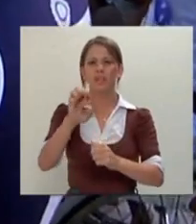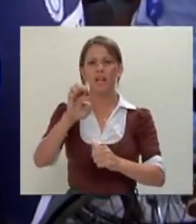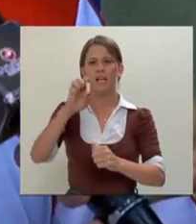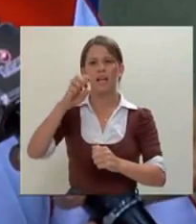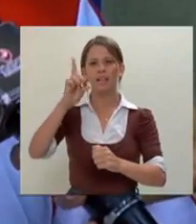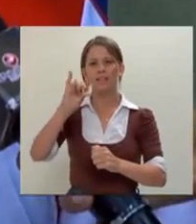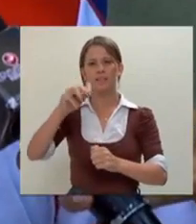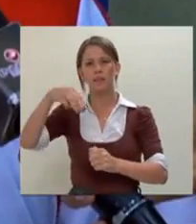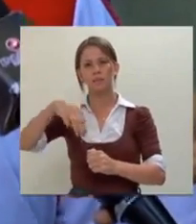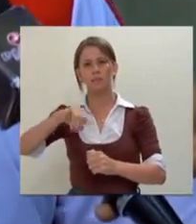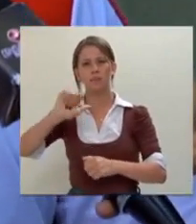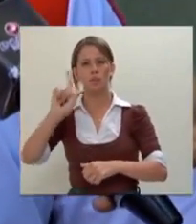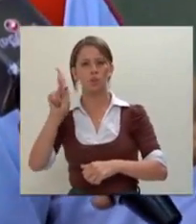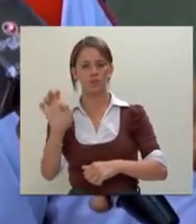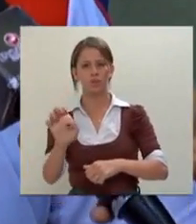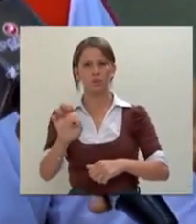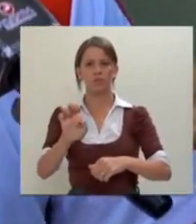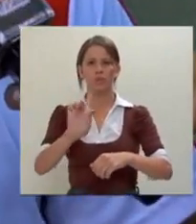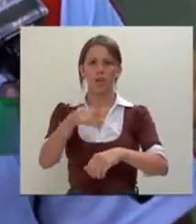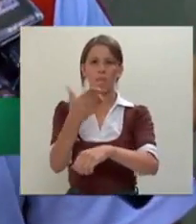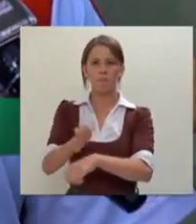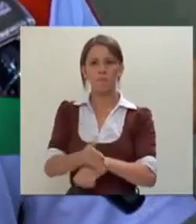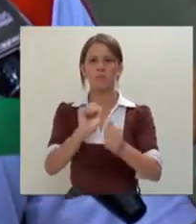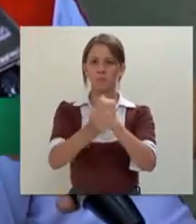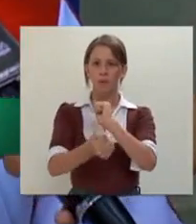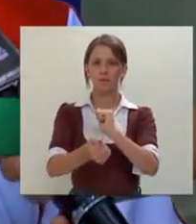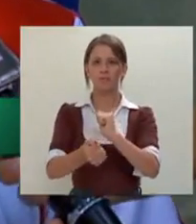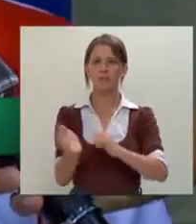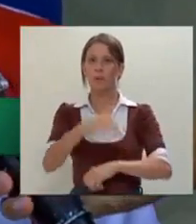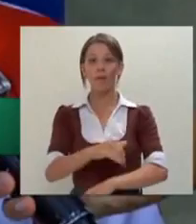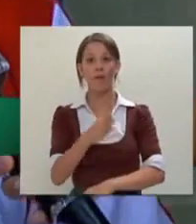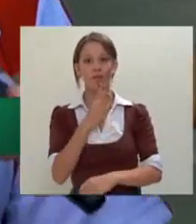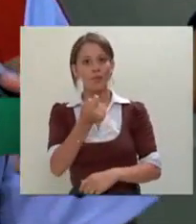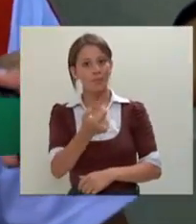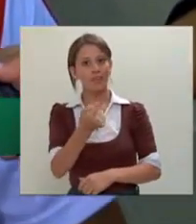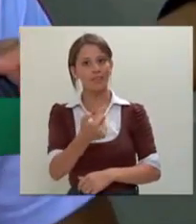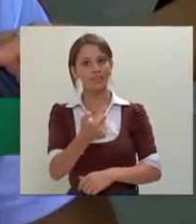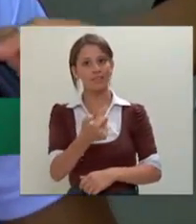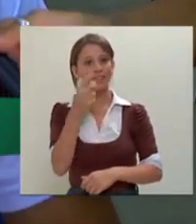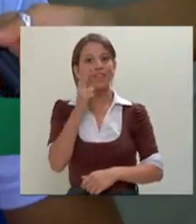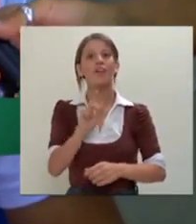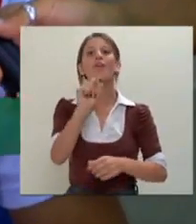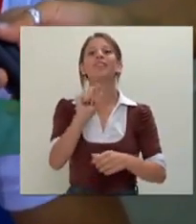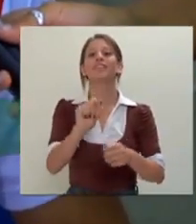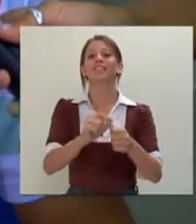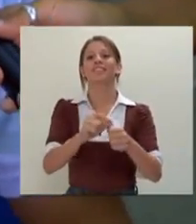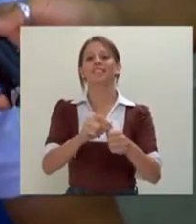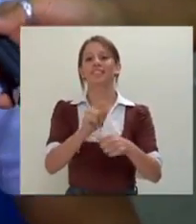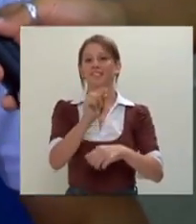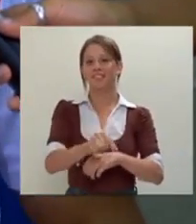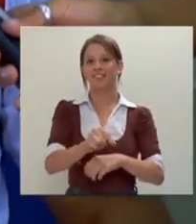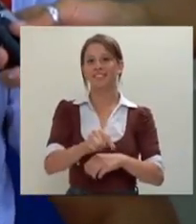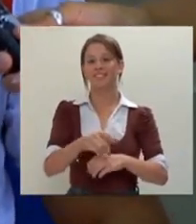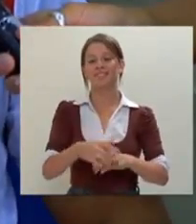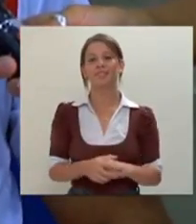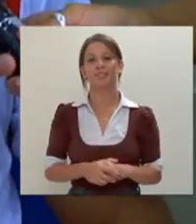tem. Toda vez que eu chego no supermercado e vejo alguém estacionar um carro na vaga de deficiente para idoso, né? O cara